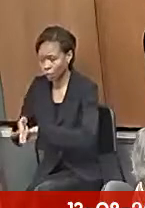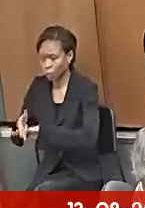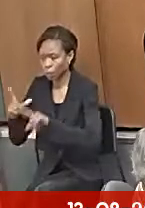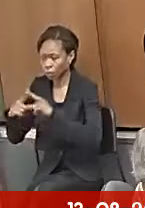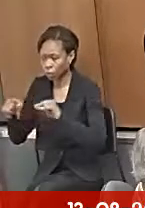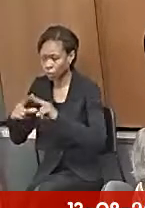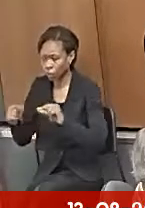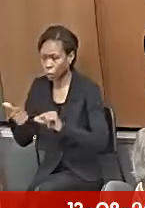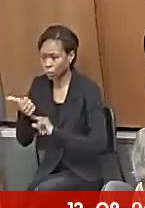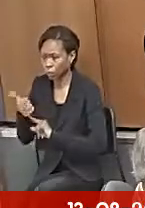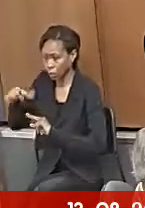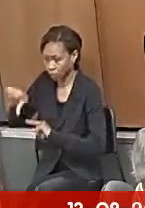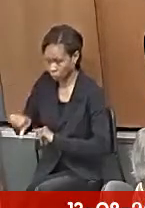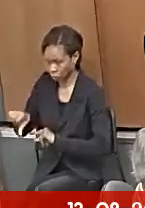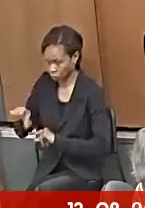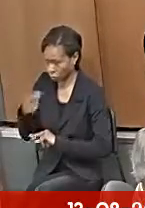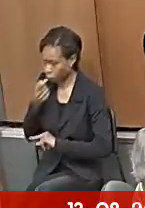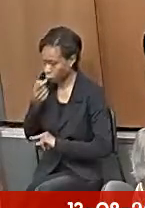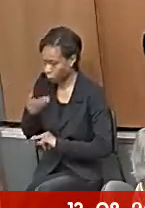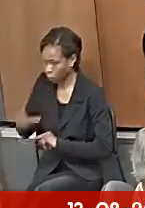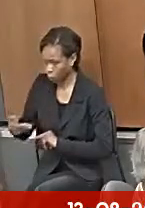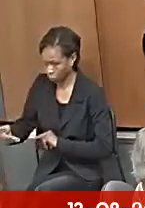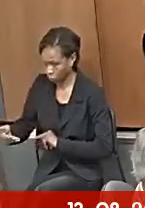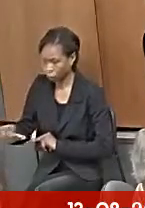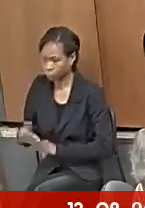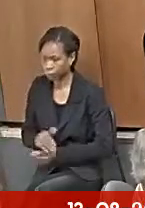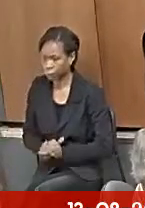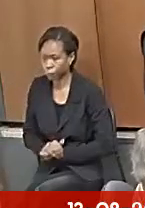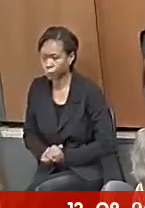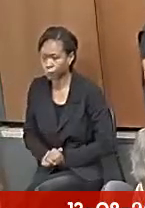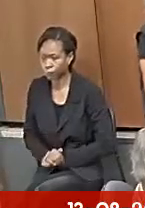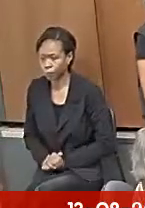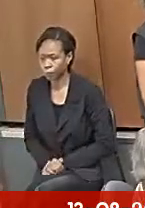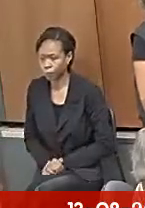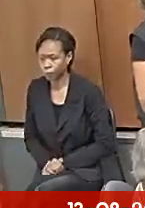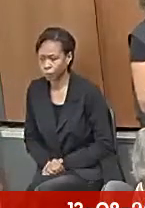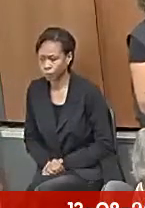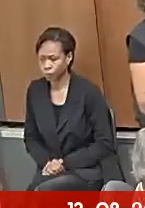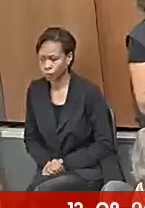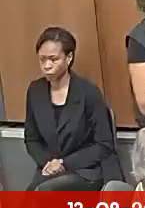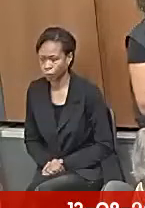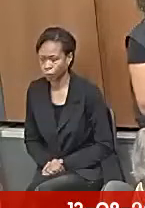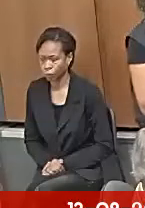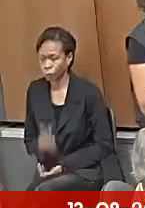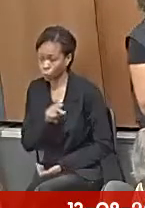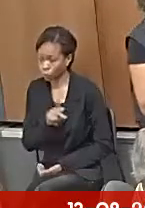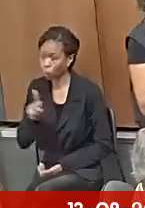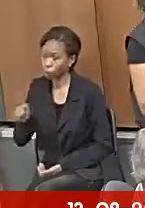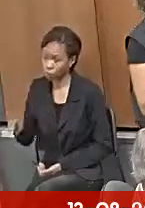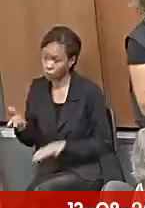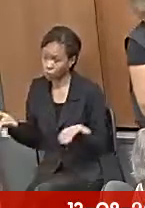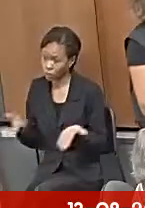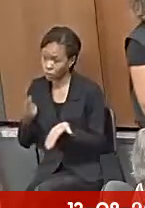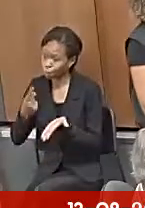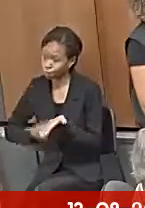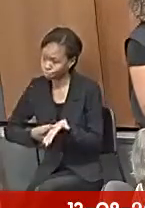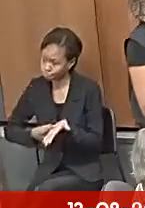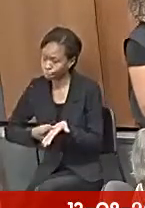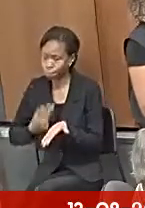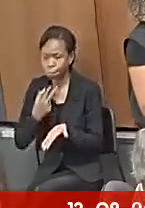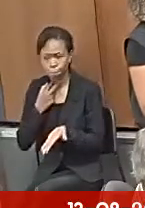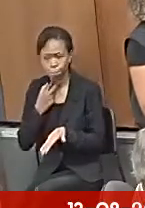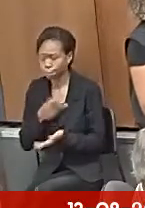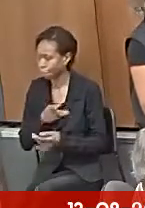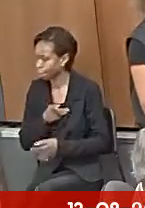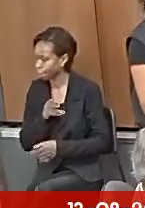próximo eu estava não só também é é agora o presidente terá um compromisso também que